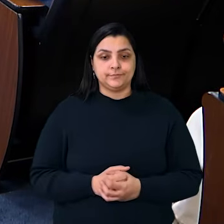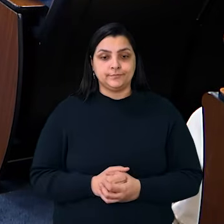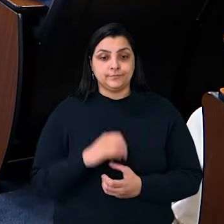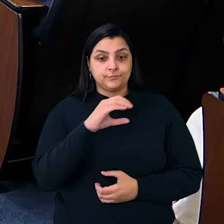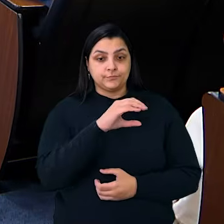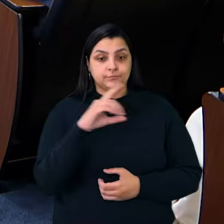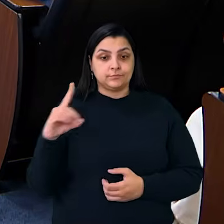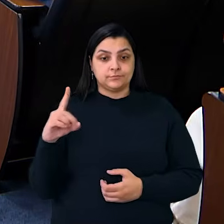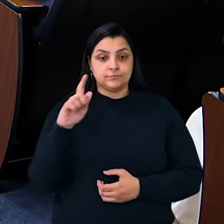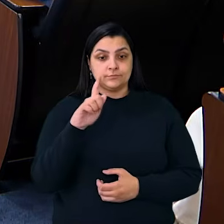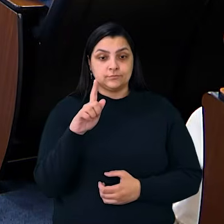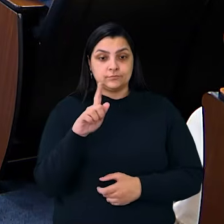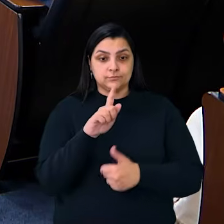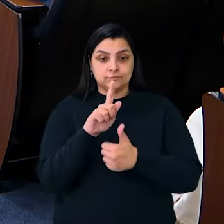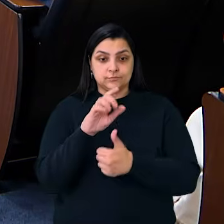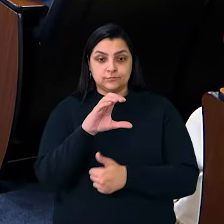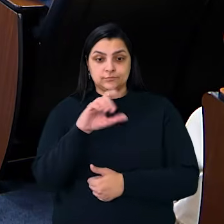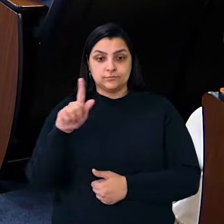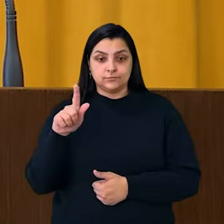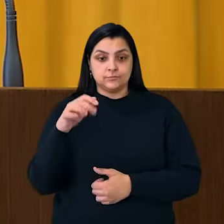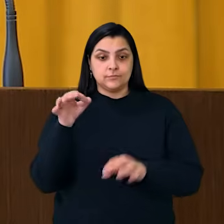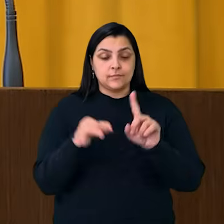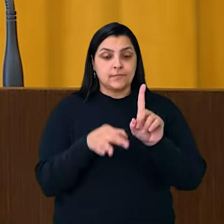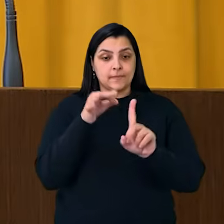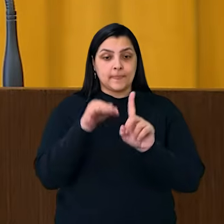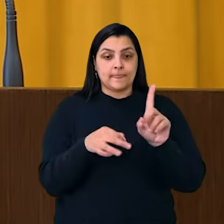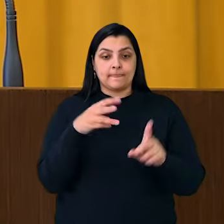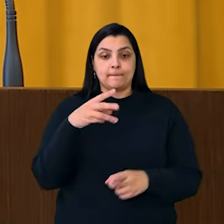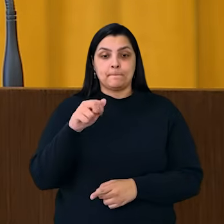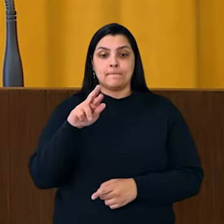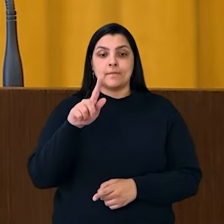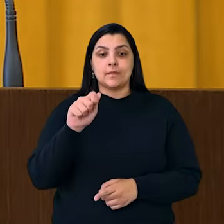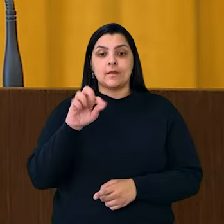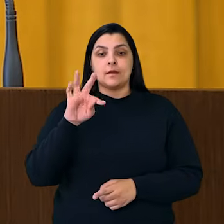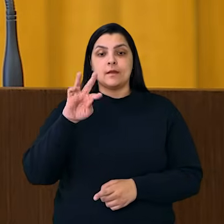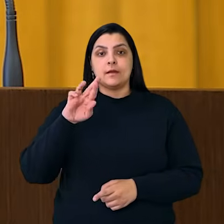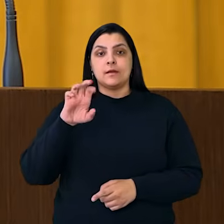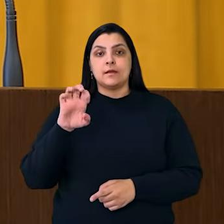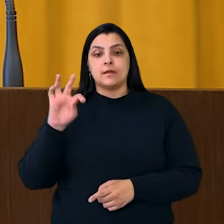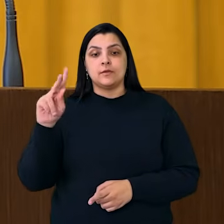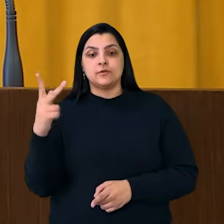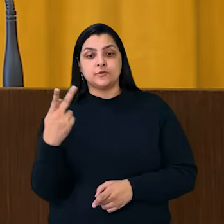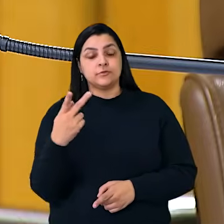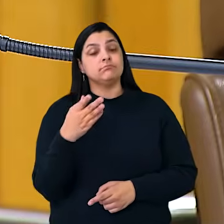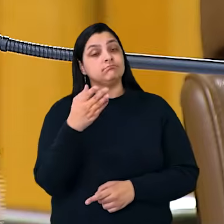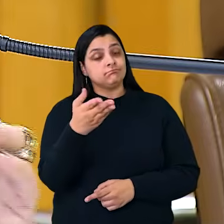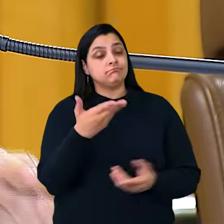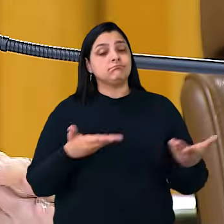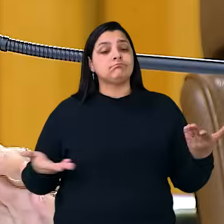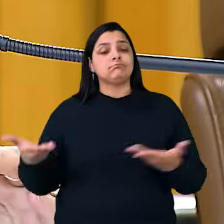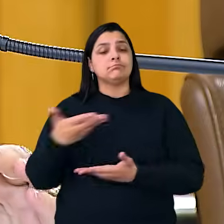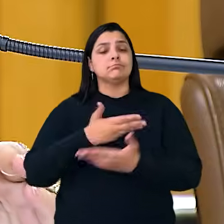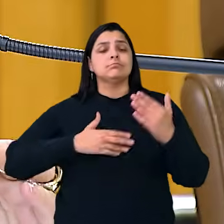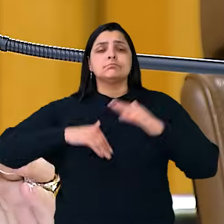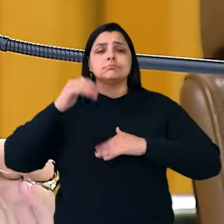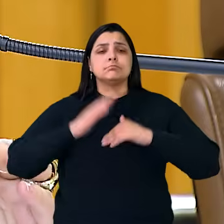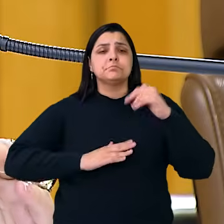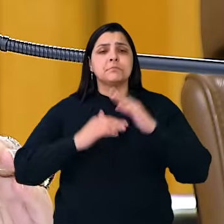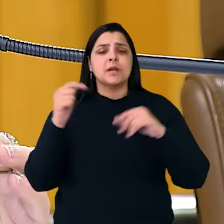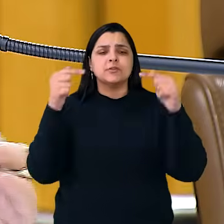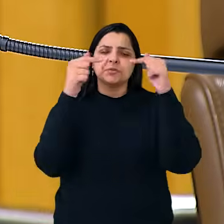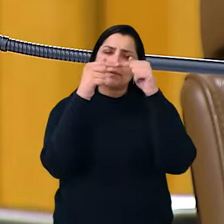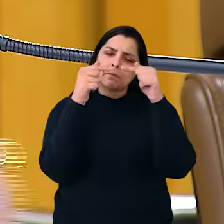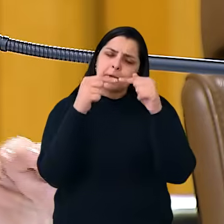coordenadora da Corregedoria Geral da Justiça do Trabalho, desembargadora Margarete Rodrigues Costa, compartilhou boas práticas